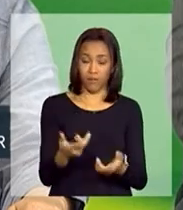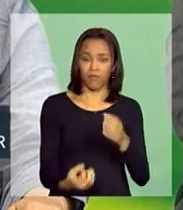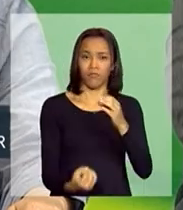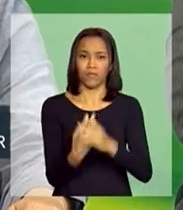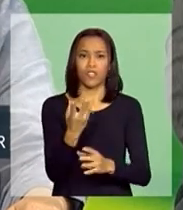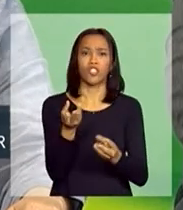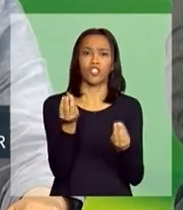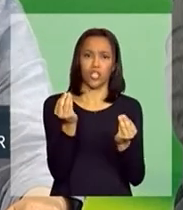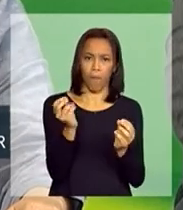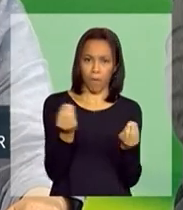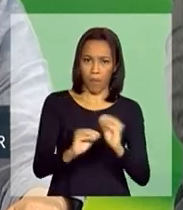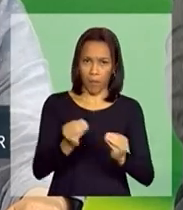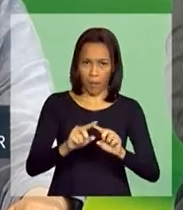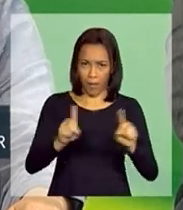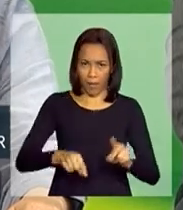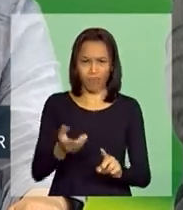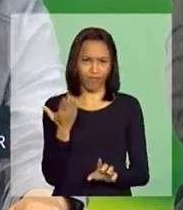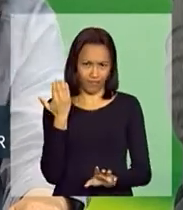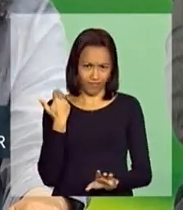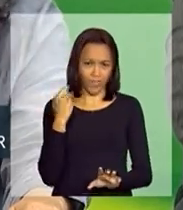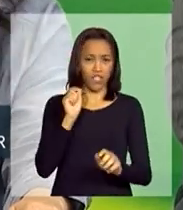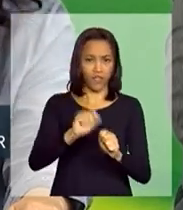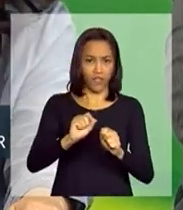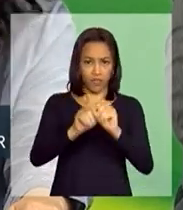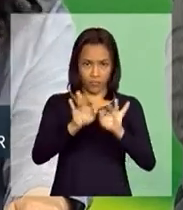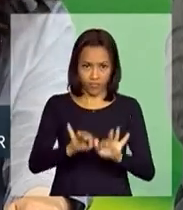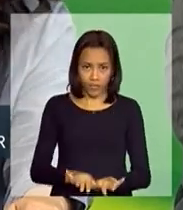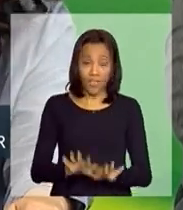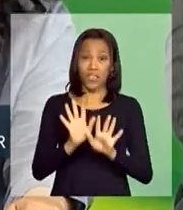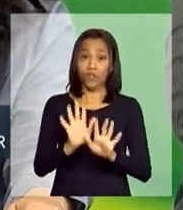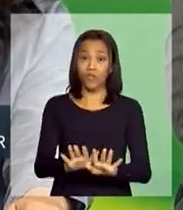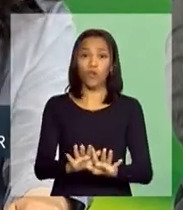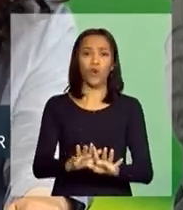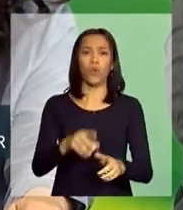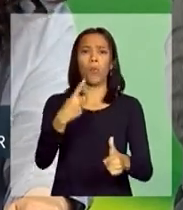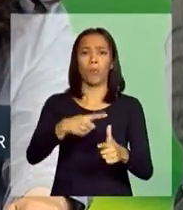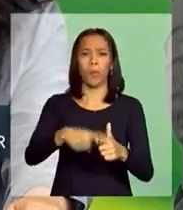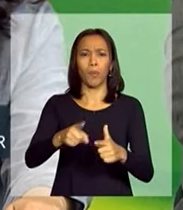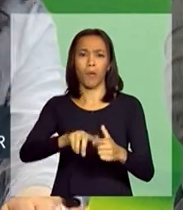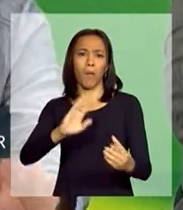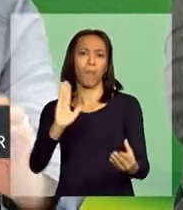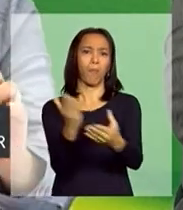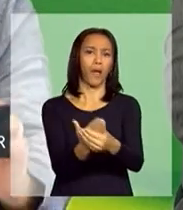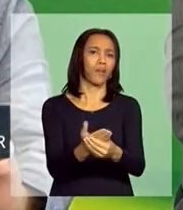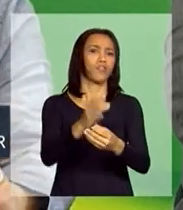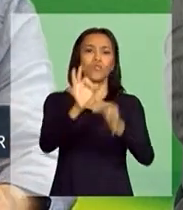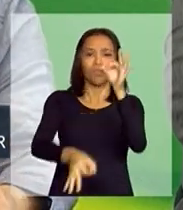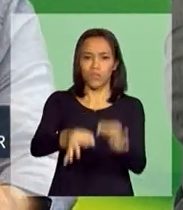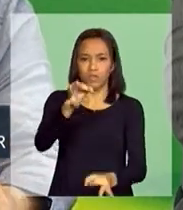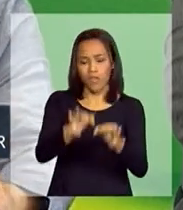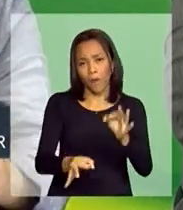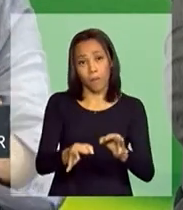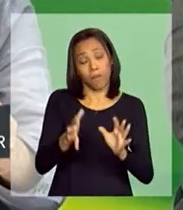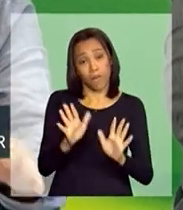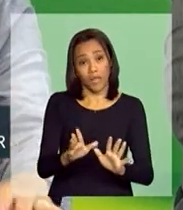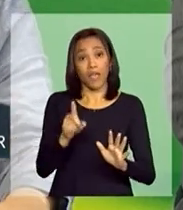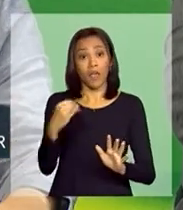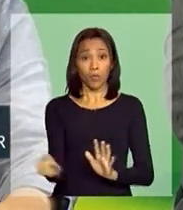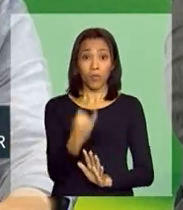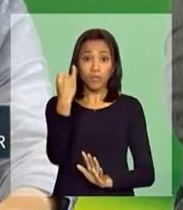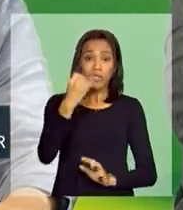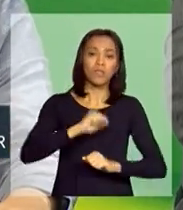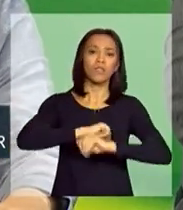editou algum tempo atrás e que foi objeto de uma ação judicial ainda é é importante salientar que